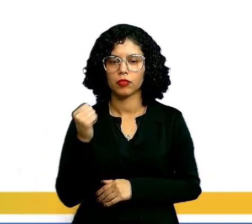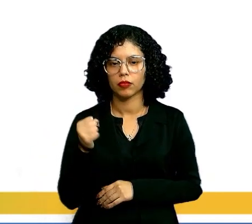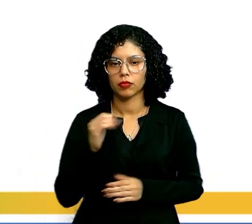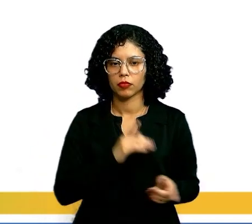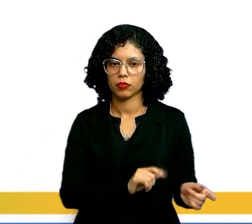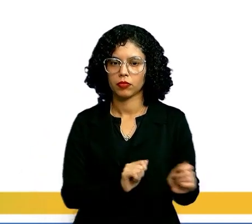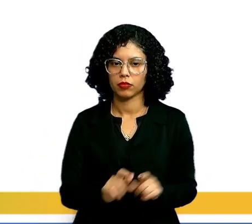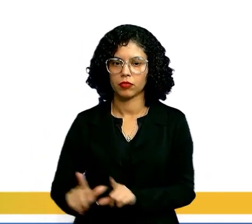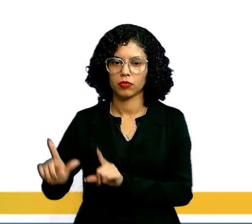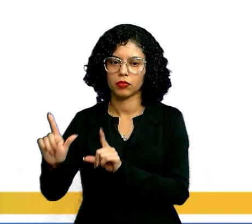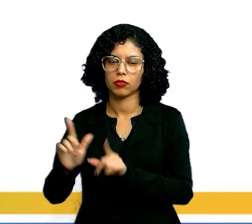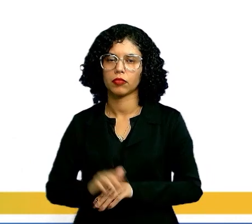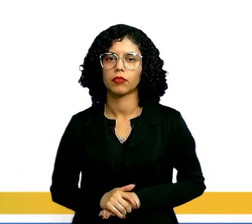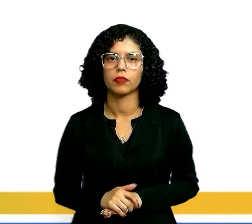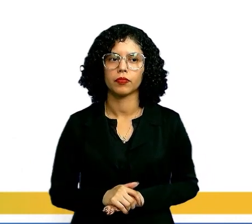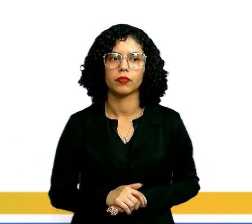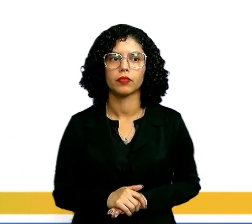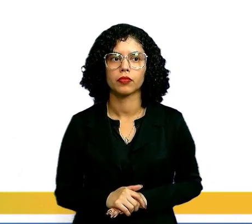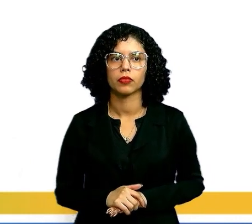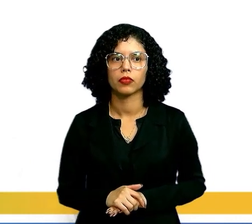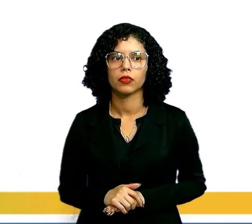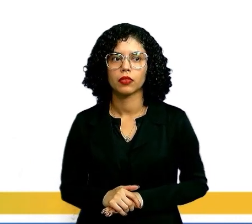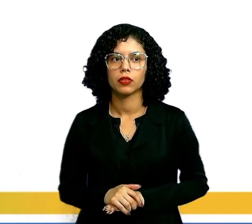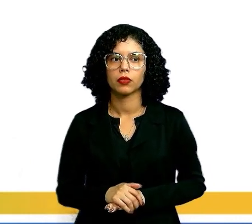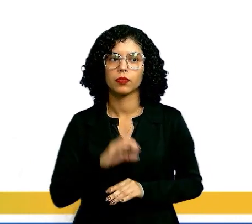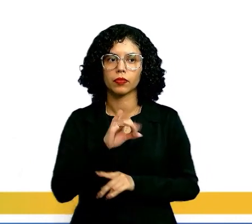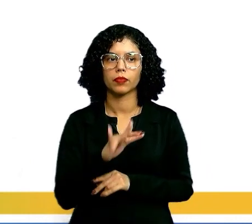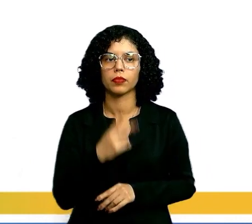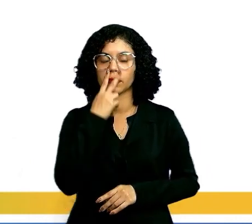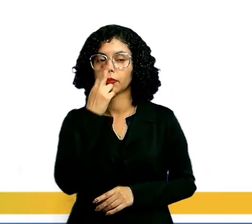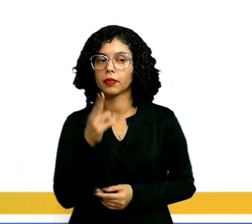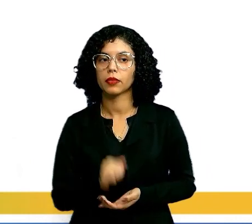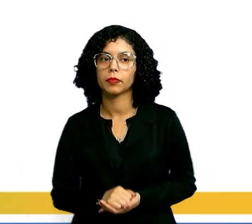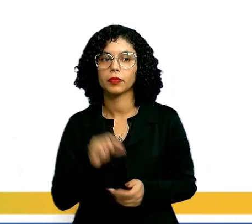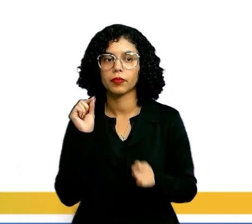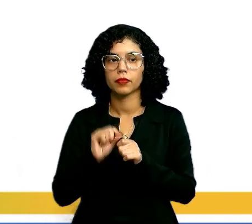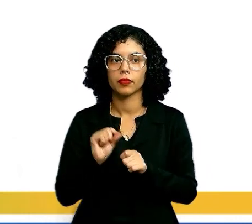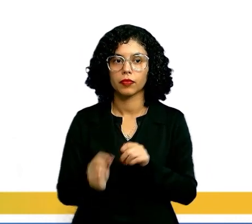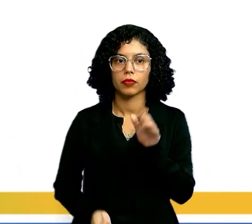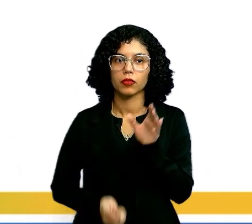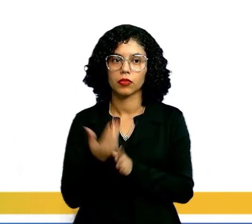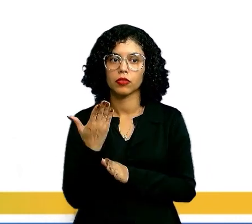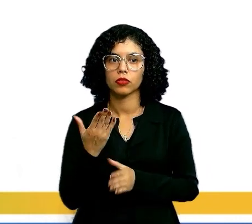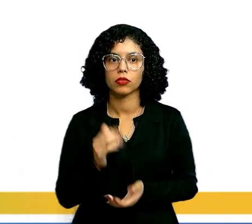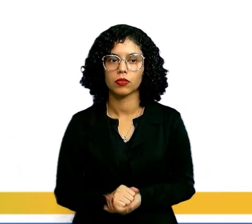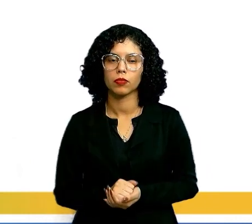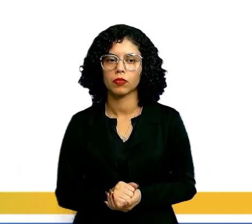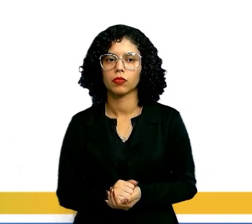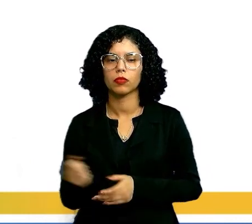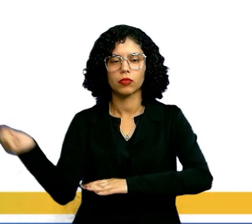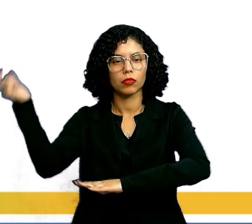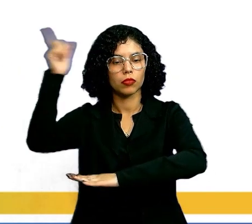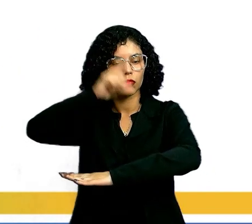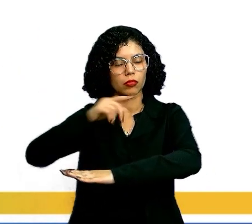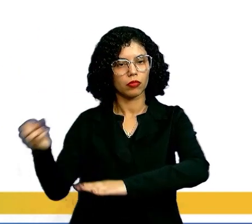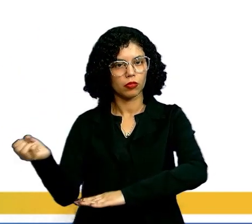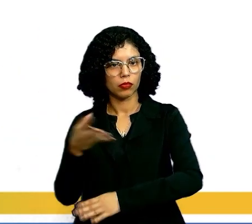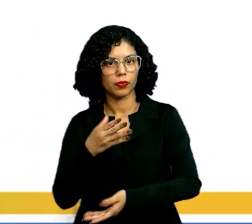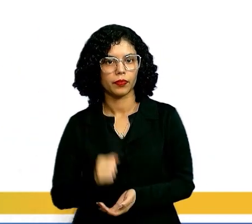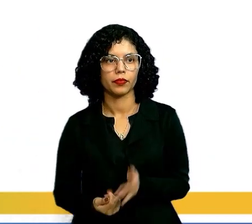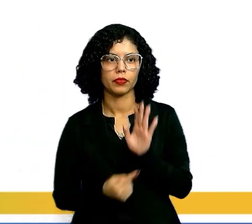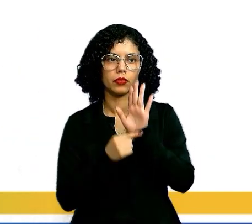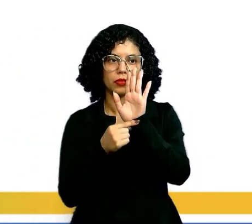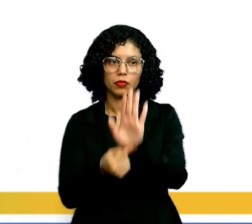acompanhar quem tiver o livro então o cinismo parece-me faz surgir sobre uma nova